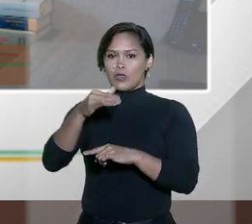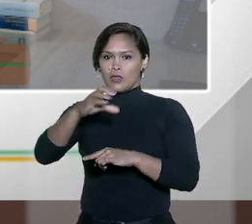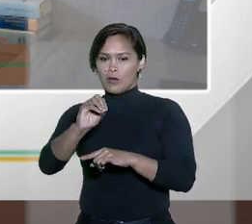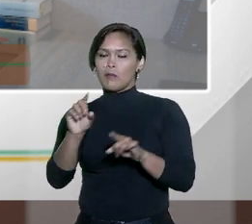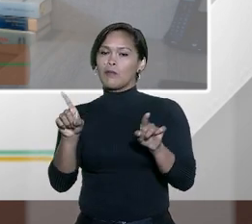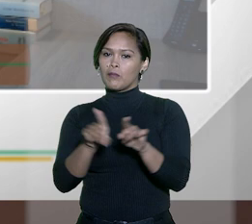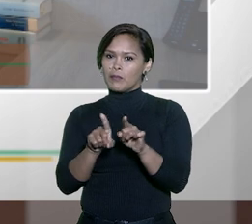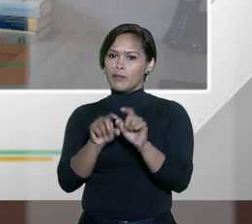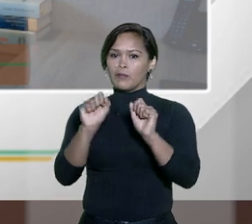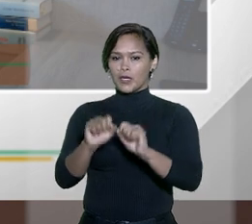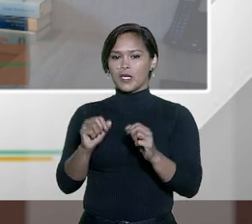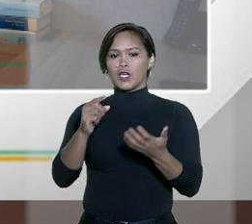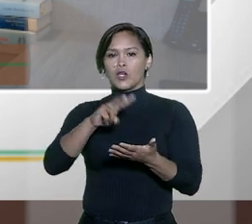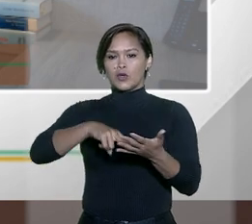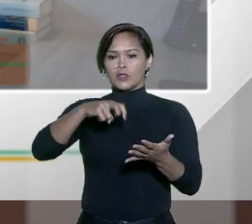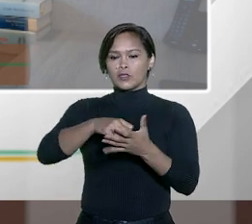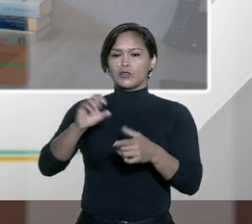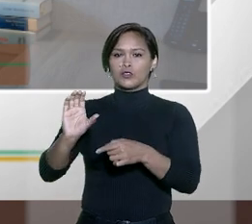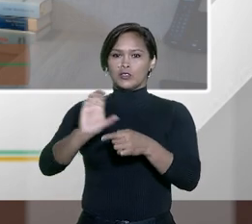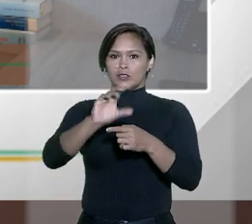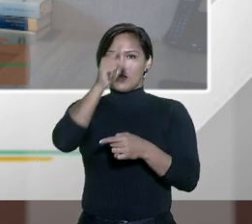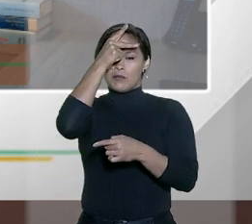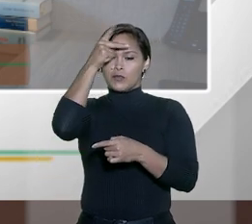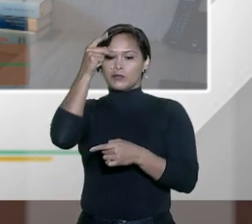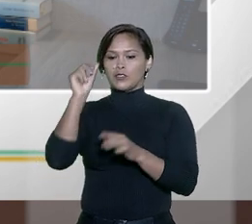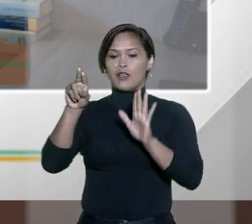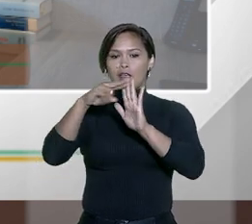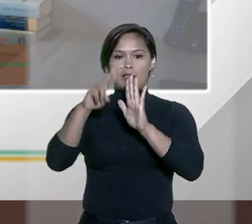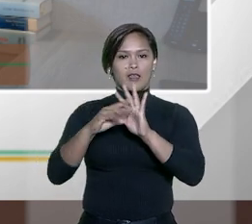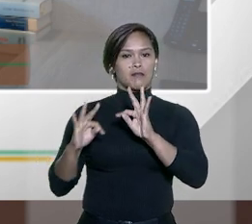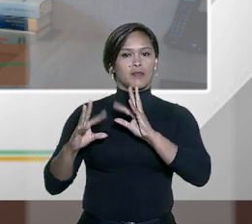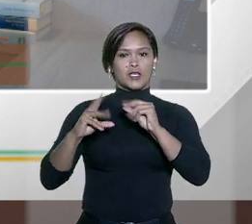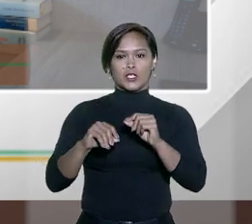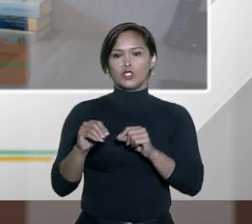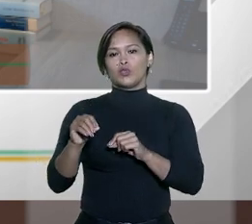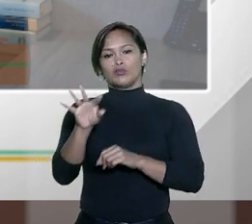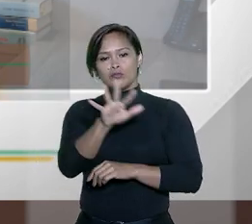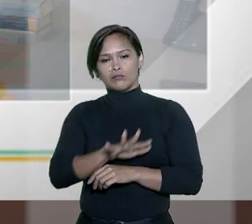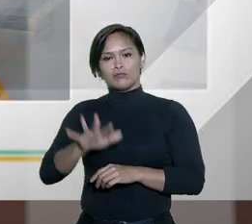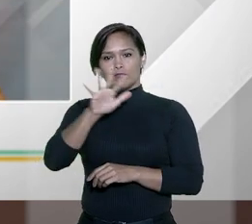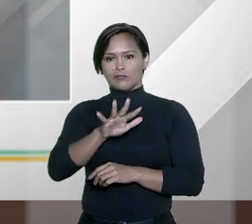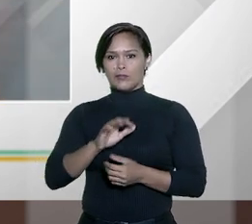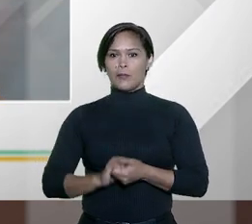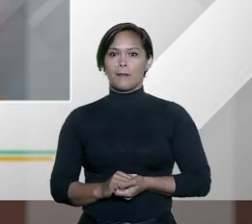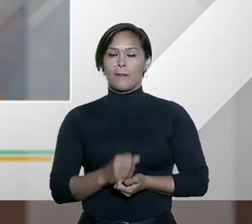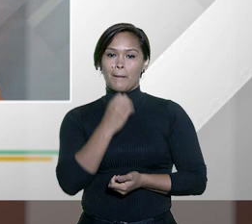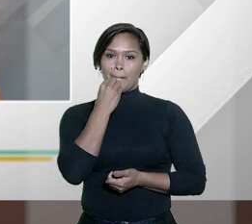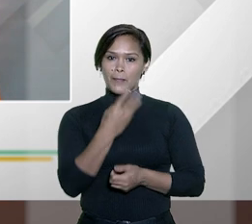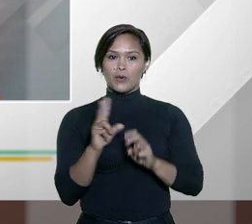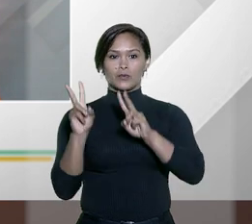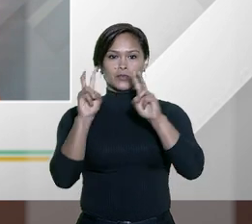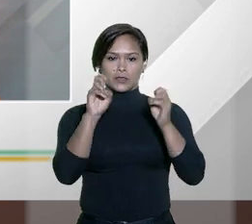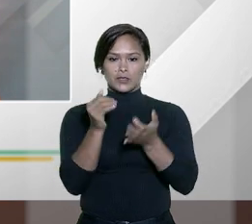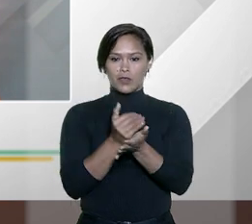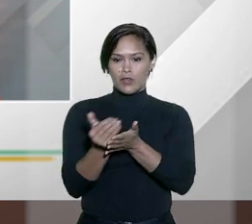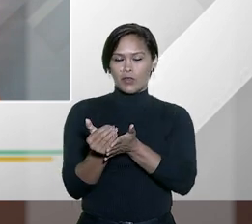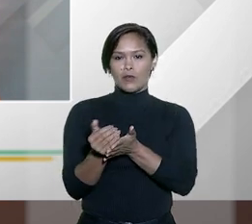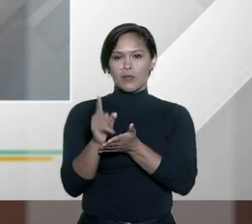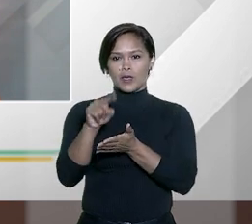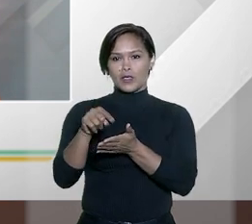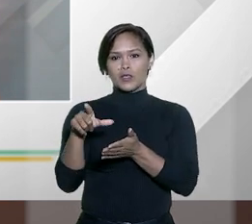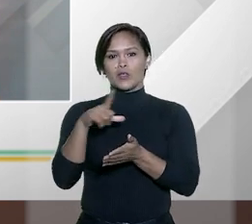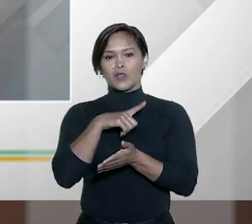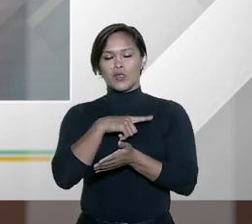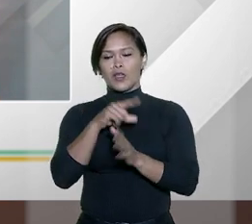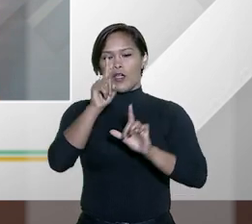mas também condenações de estados e municípios. Essa regra se aplica para todos os entes federativos. Bom, a gente destacou no começo do programa